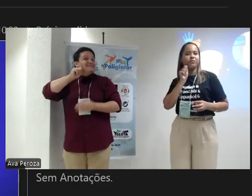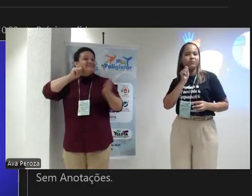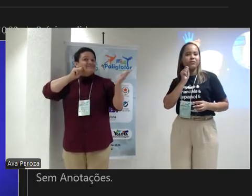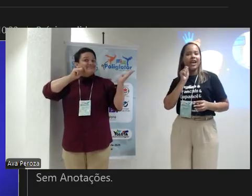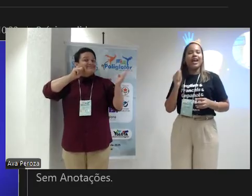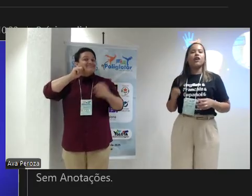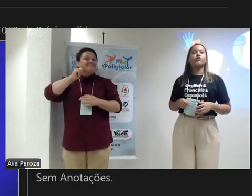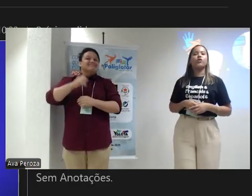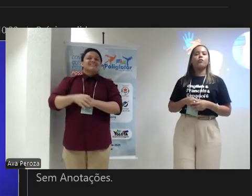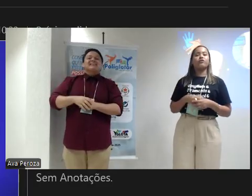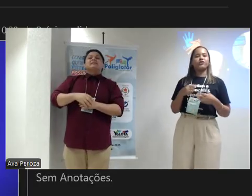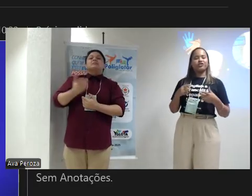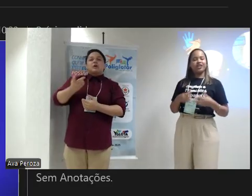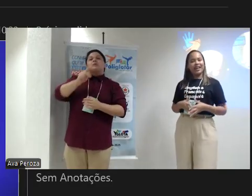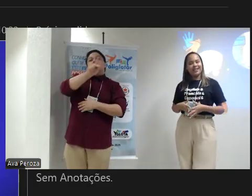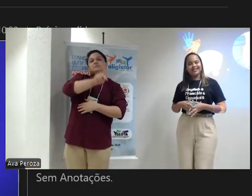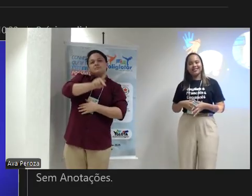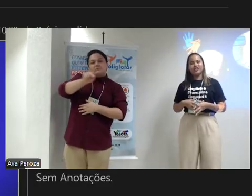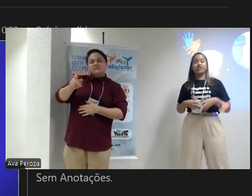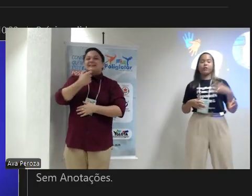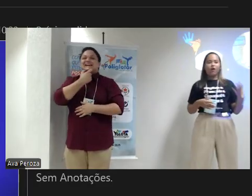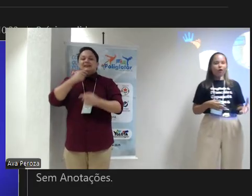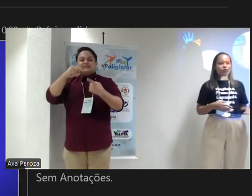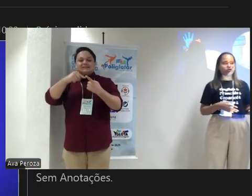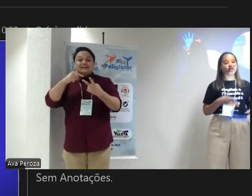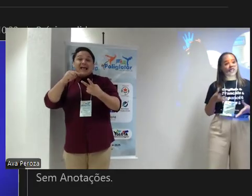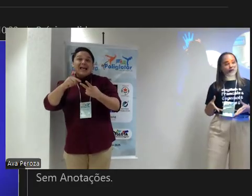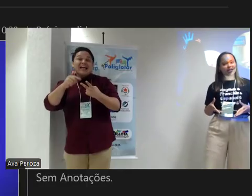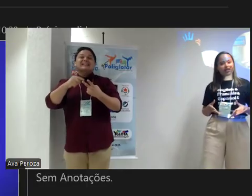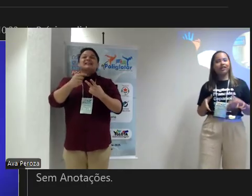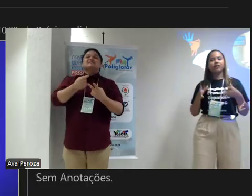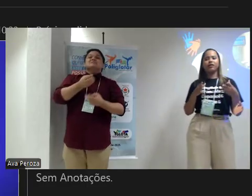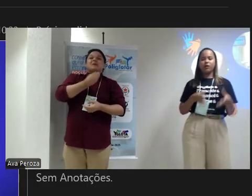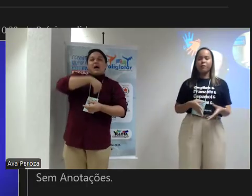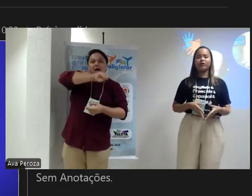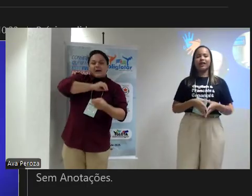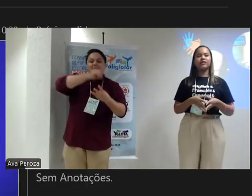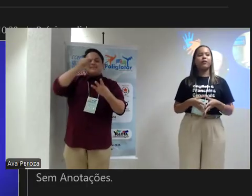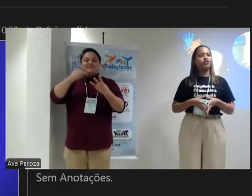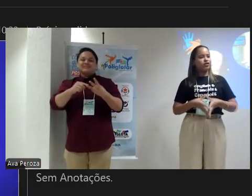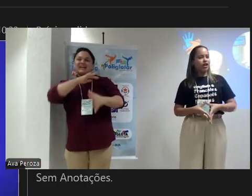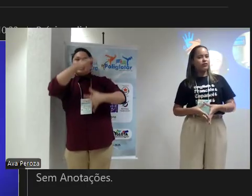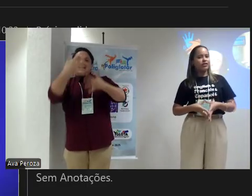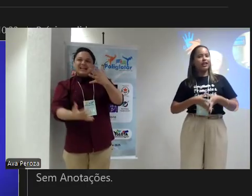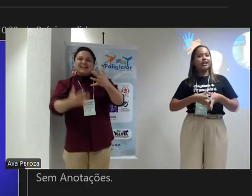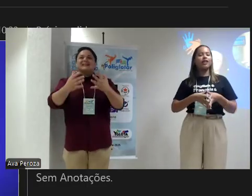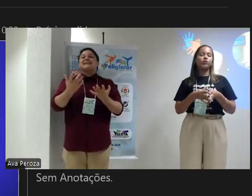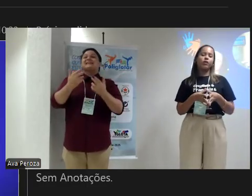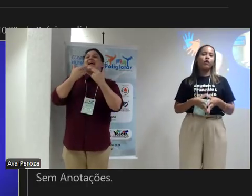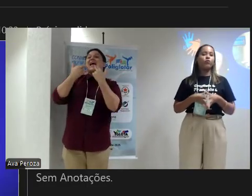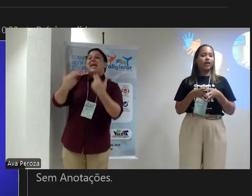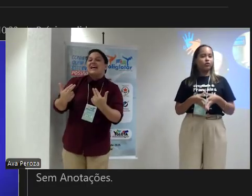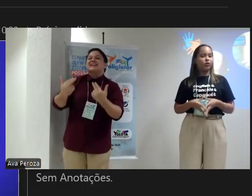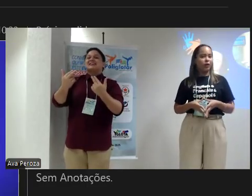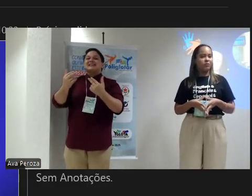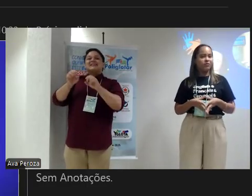aqui. Eu sou professora de inglês, de espanhol, de Libras e língua portuguesa para estrangeiros e atuo também